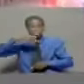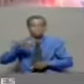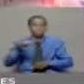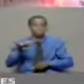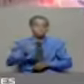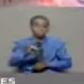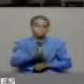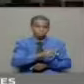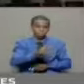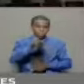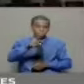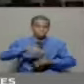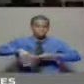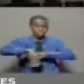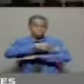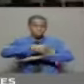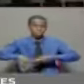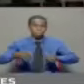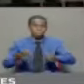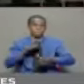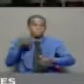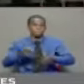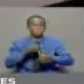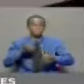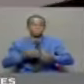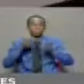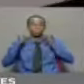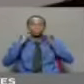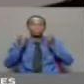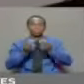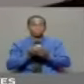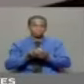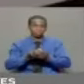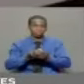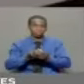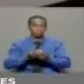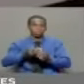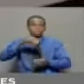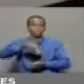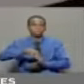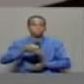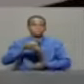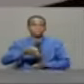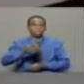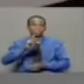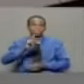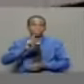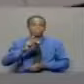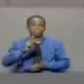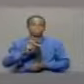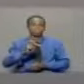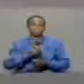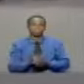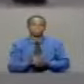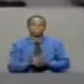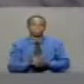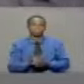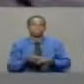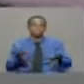Primeiro congresso do mpla distrito Urbano da ingombota município de Luanda